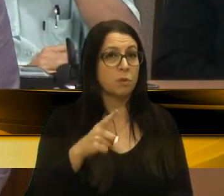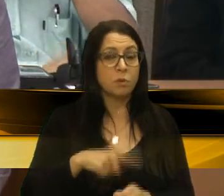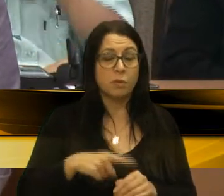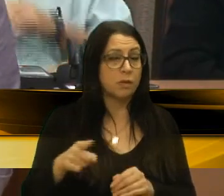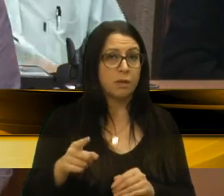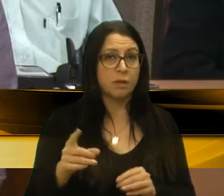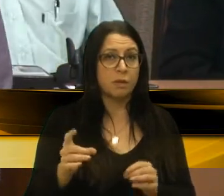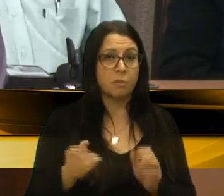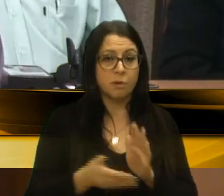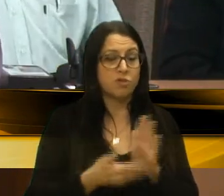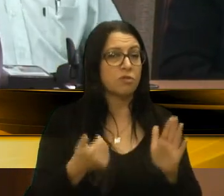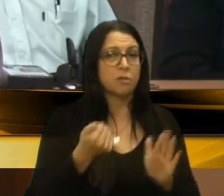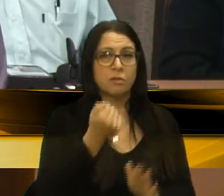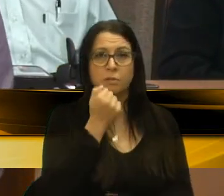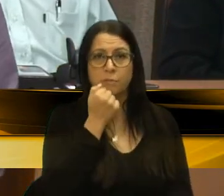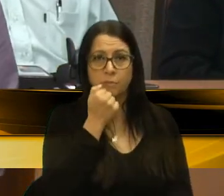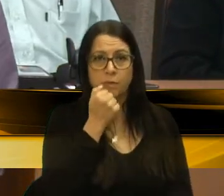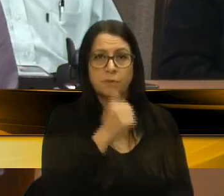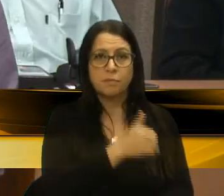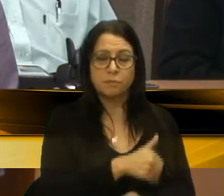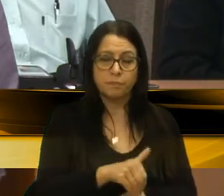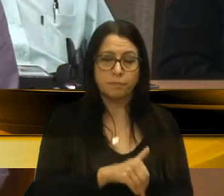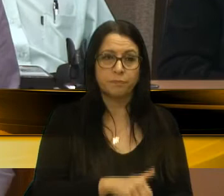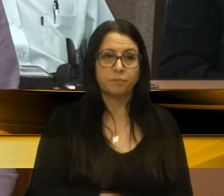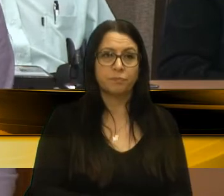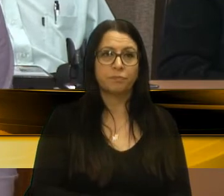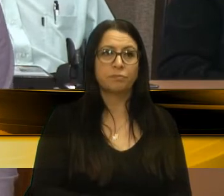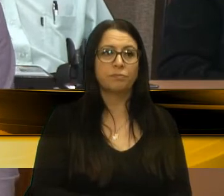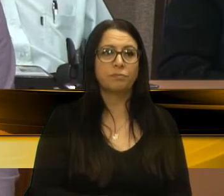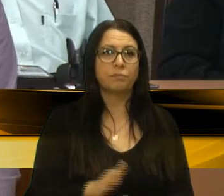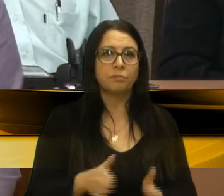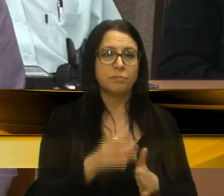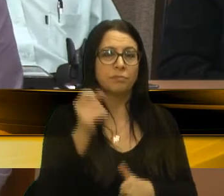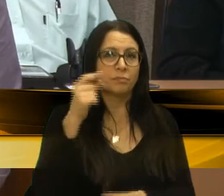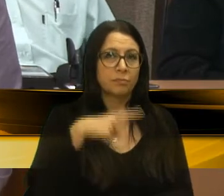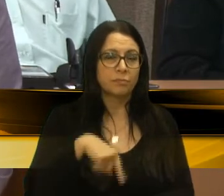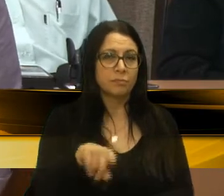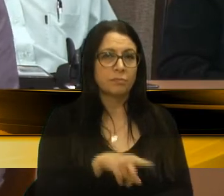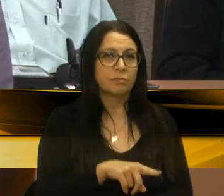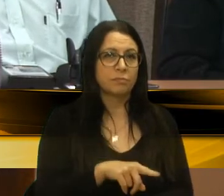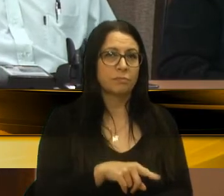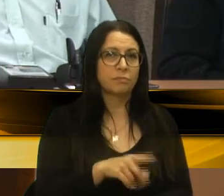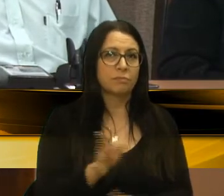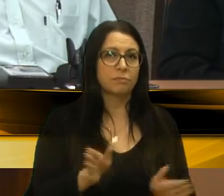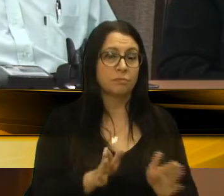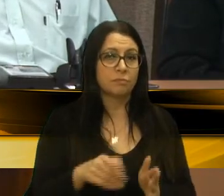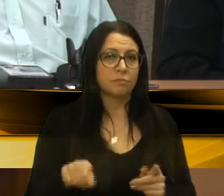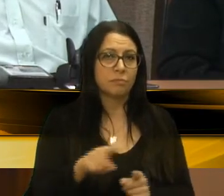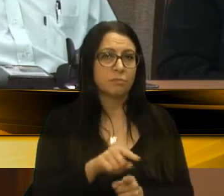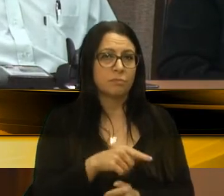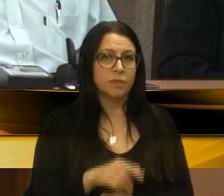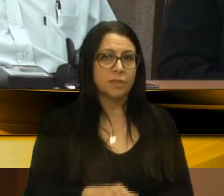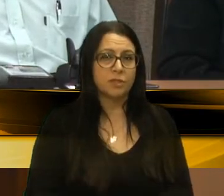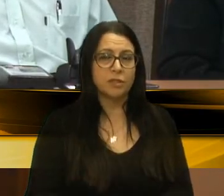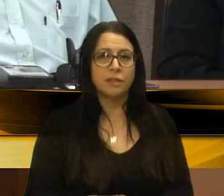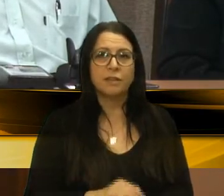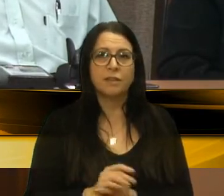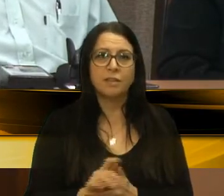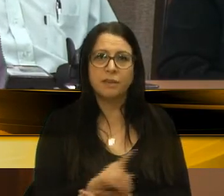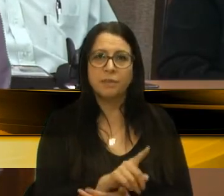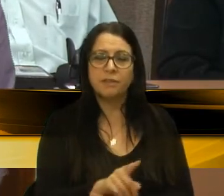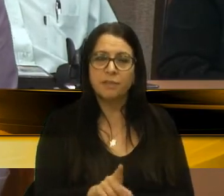de desobstruir a via, né? A famosa Rota do Sol. E no perímetro urbano, quem pegar o jornal